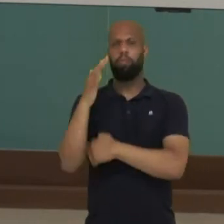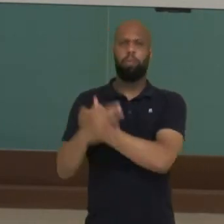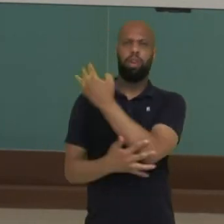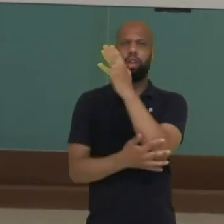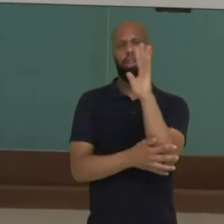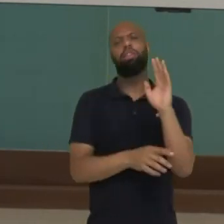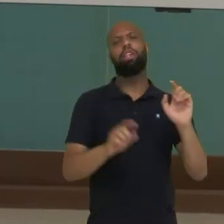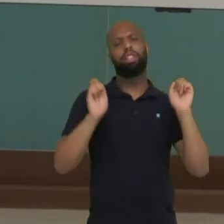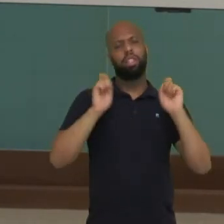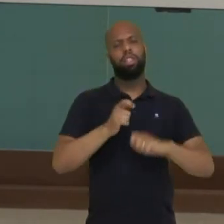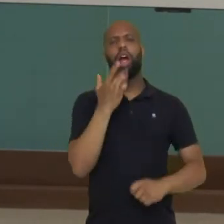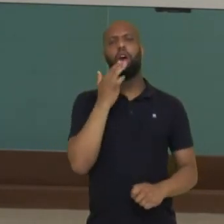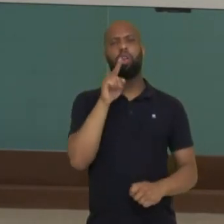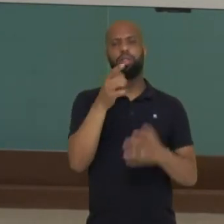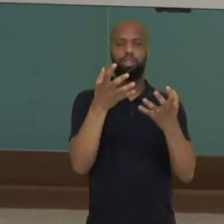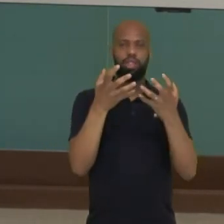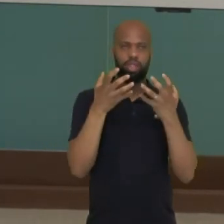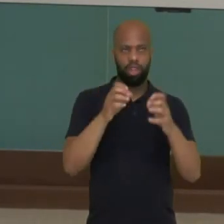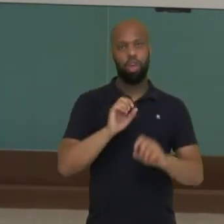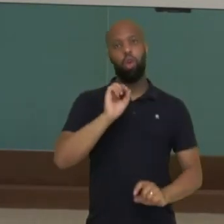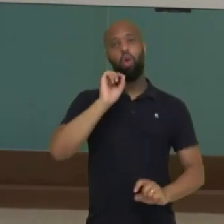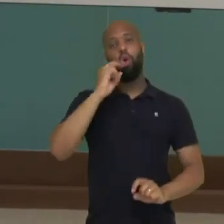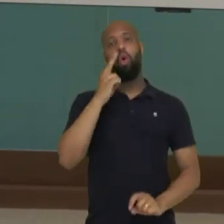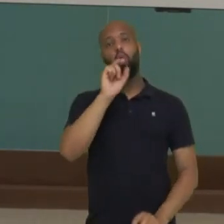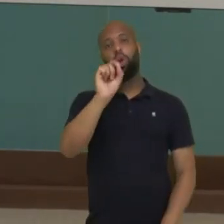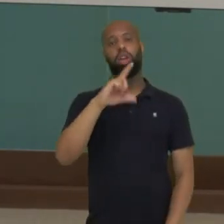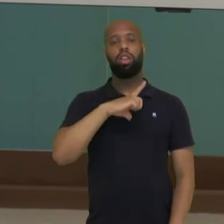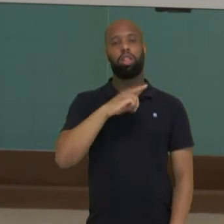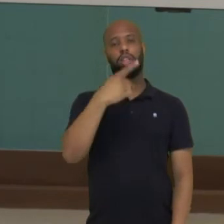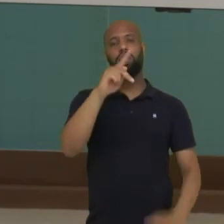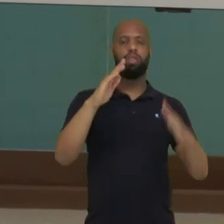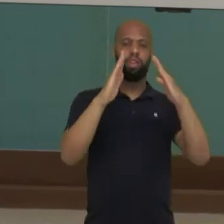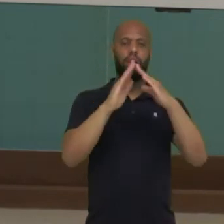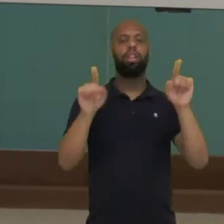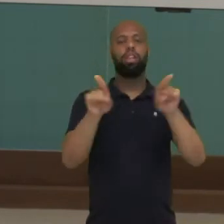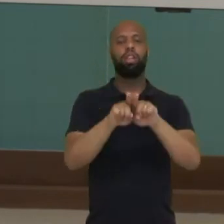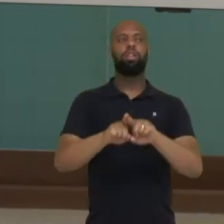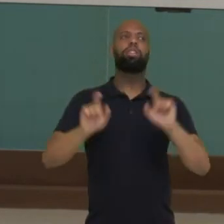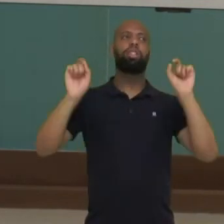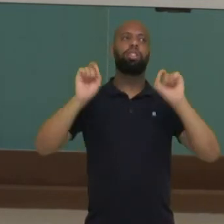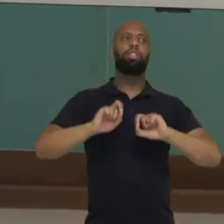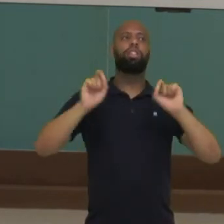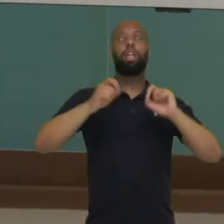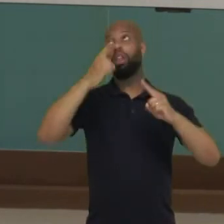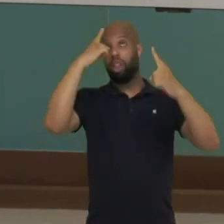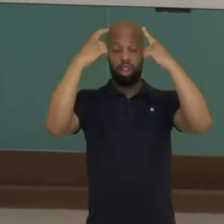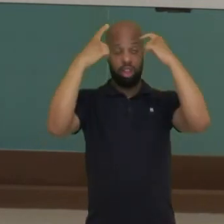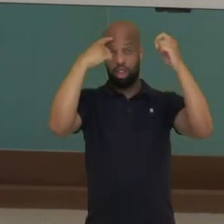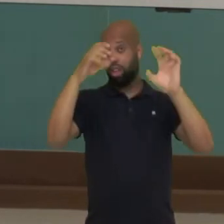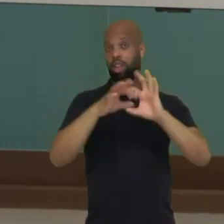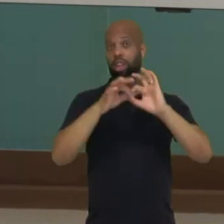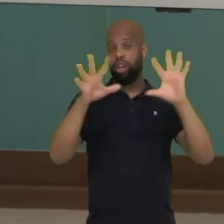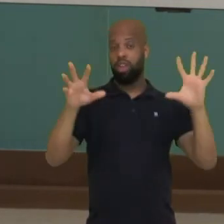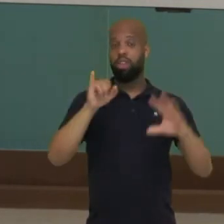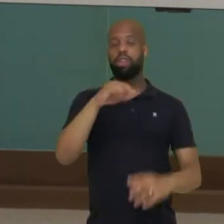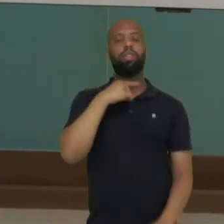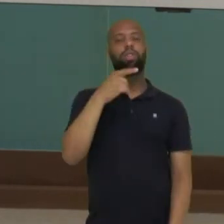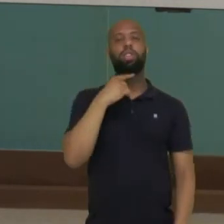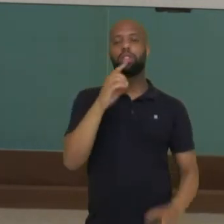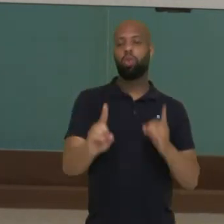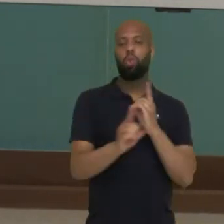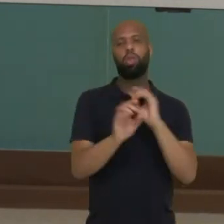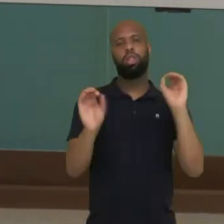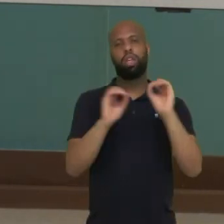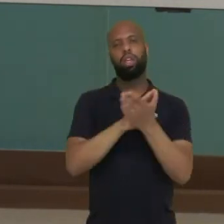a cor que você quiser fazer. Ou aquilo que você tem na sua casa. Você pode ser criativo. Se você não encontrar nada,